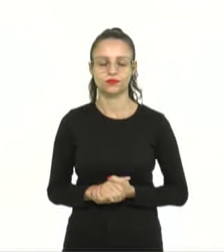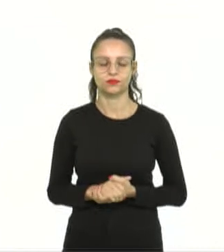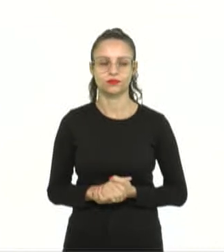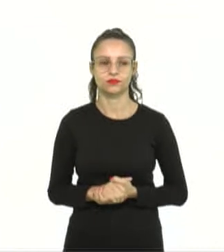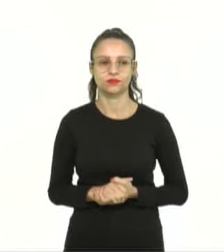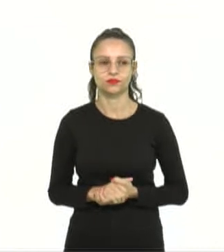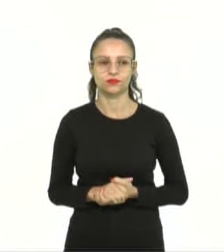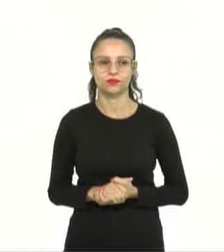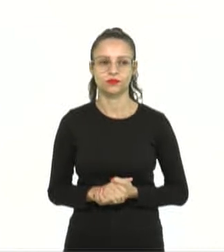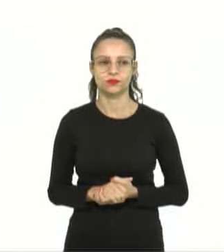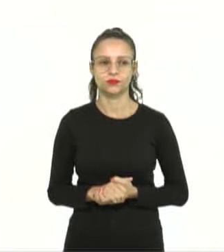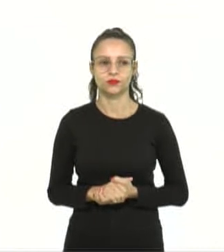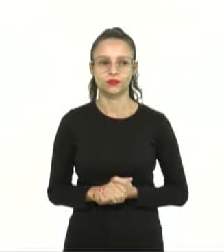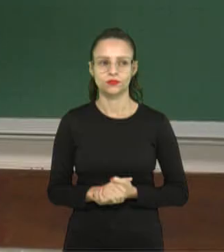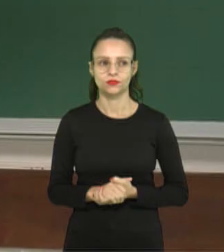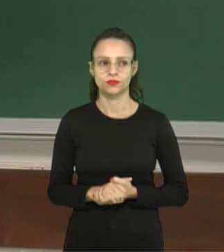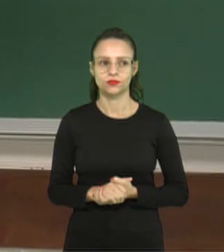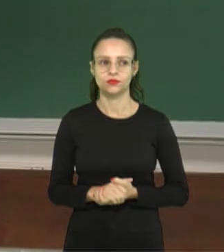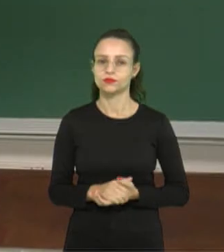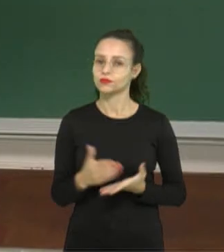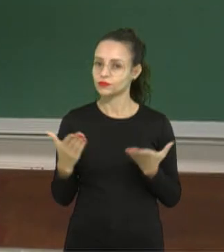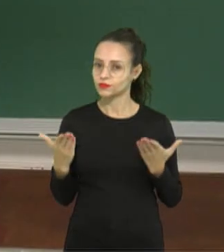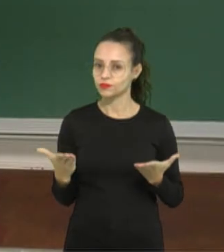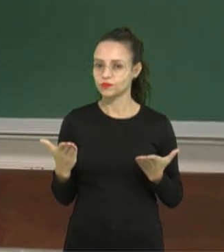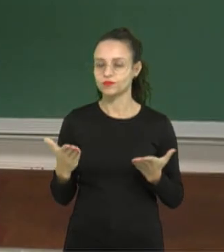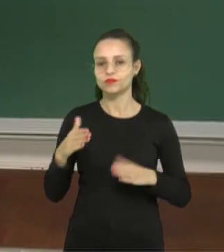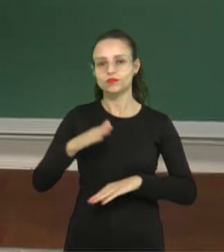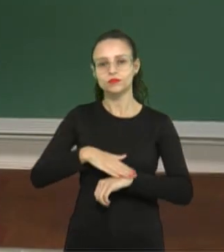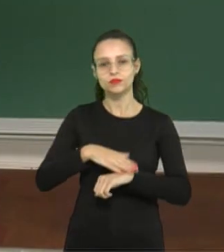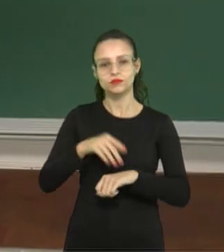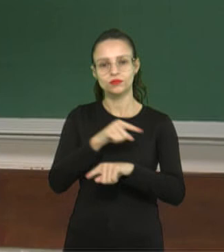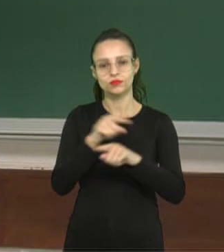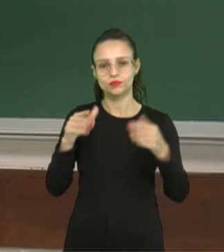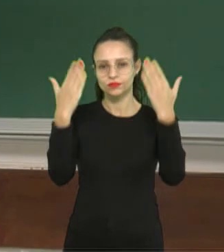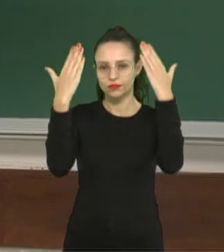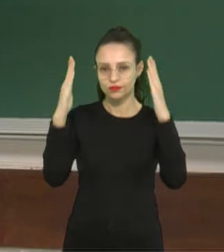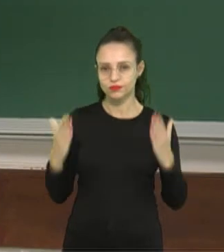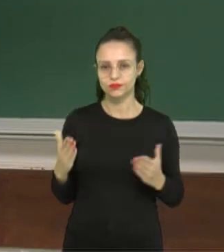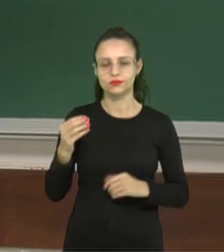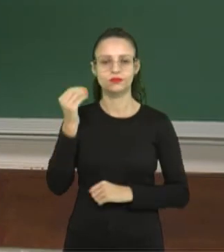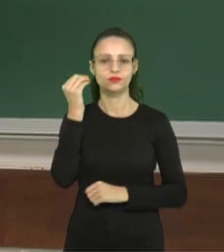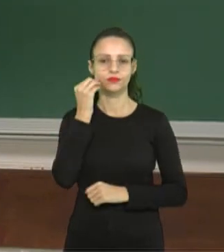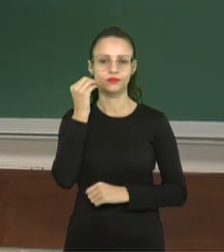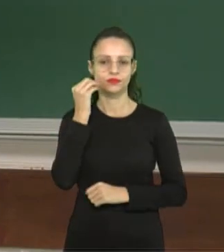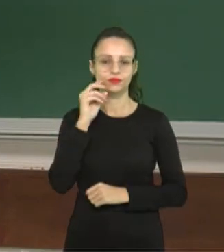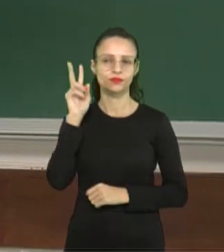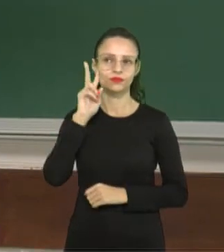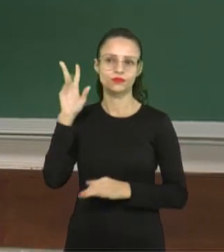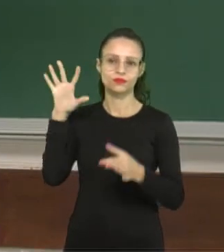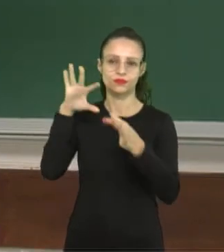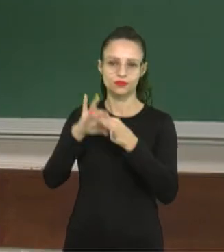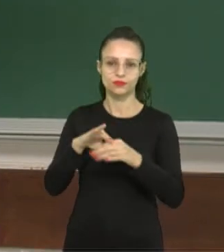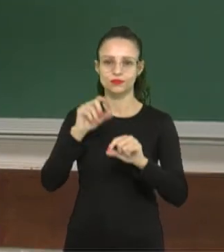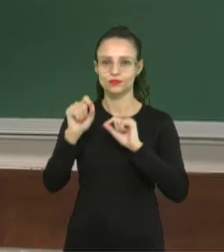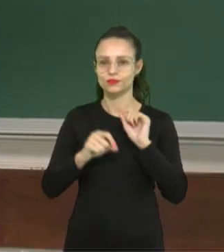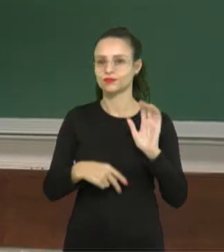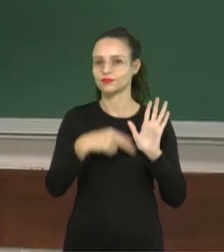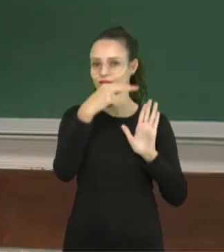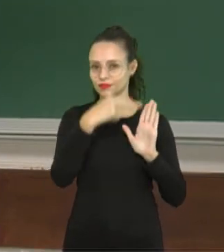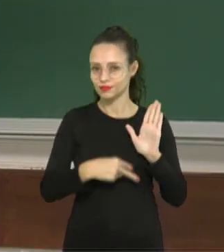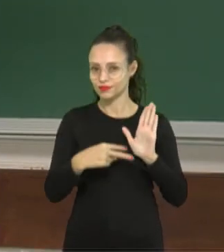lançá-los para que não hagan daño. Então, um tempinho para você analisar e tentar lembrar do que nós